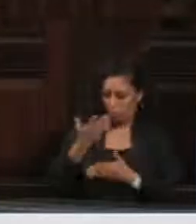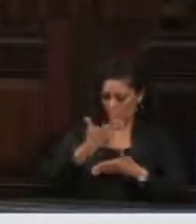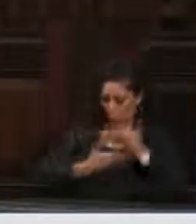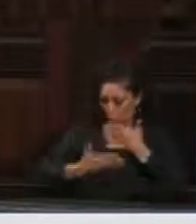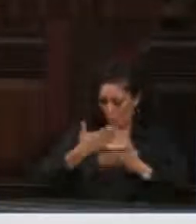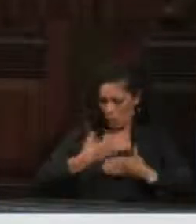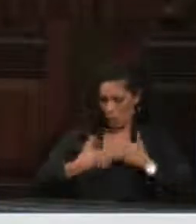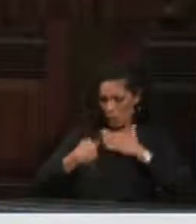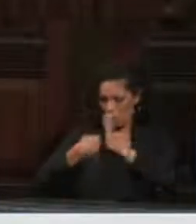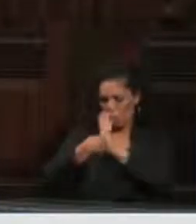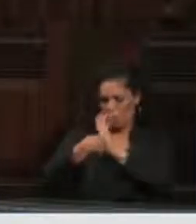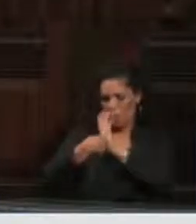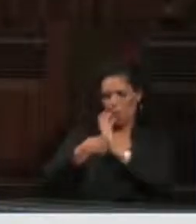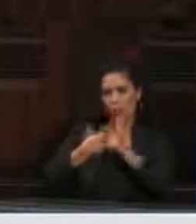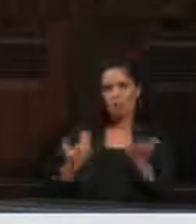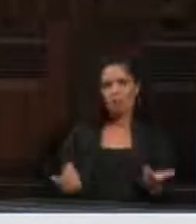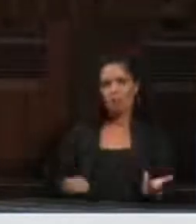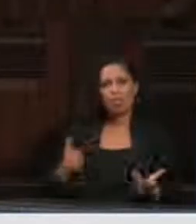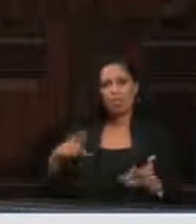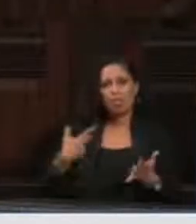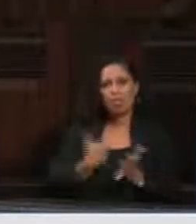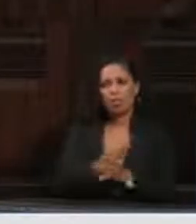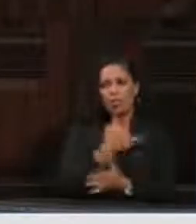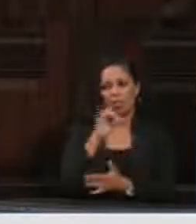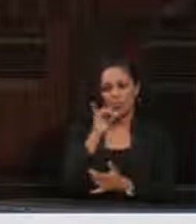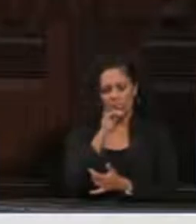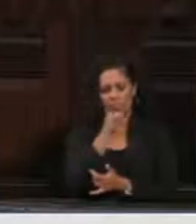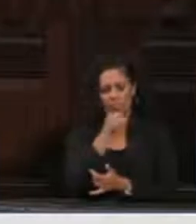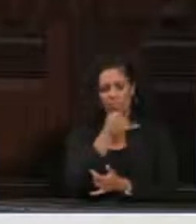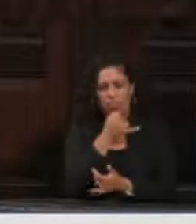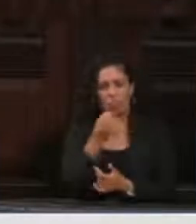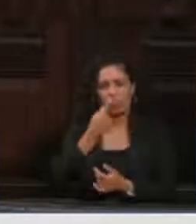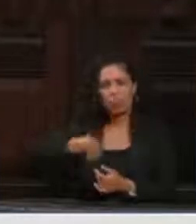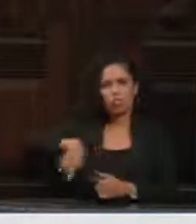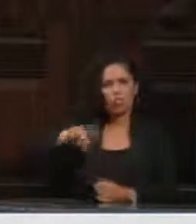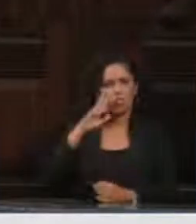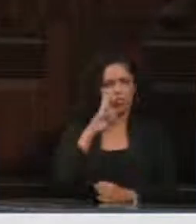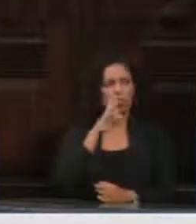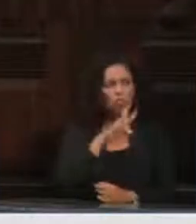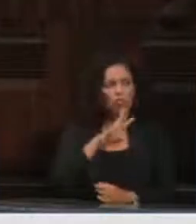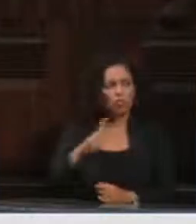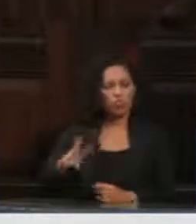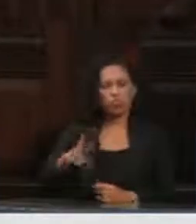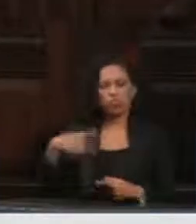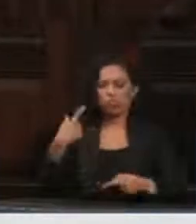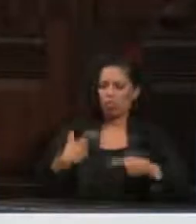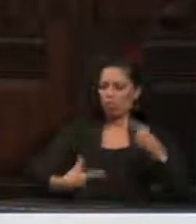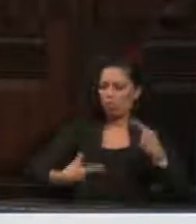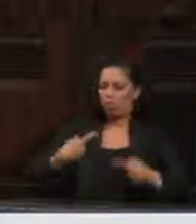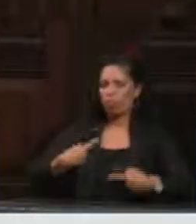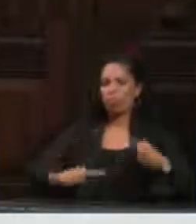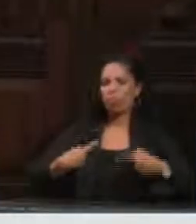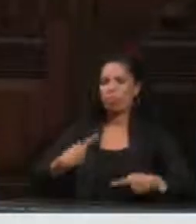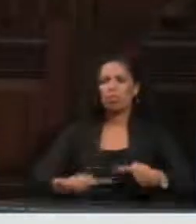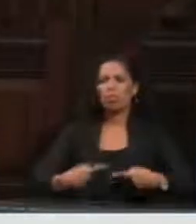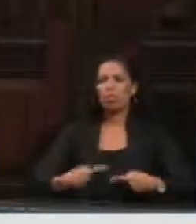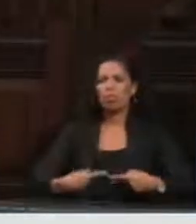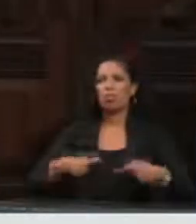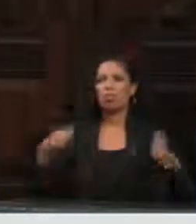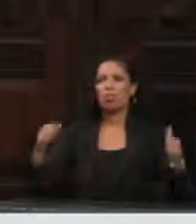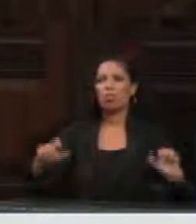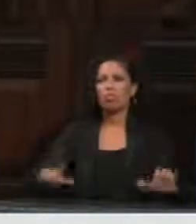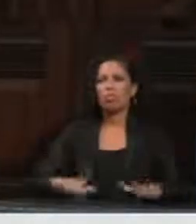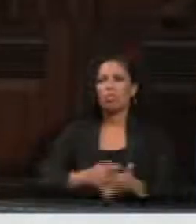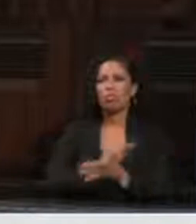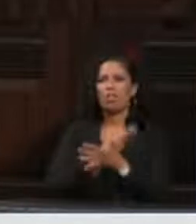saúde. Então, é lamentável que a gente, por conta da política baixa,